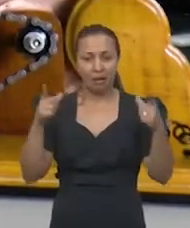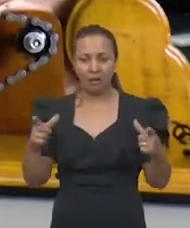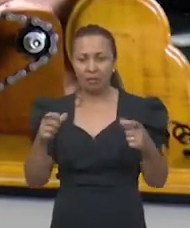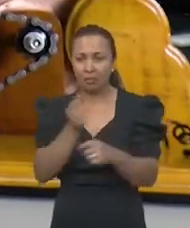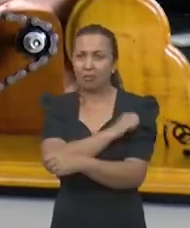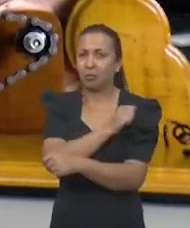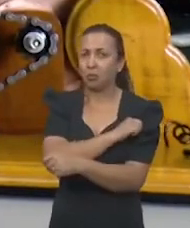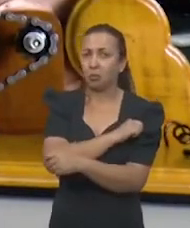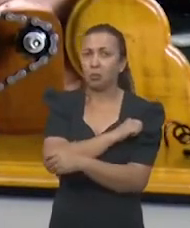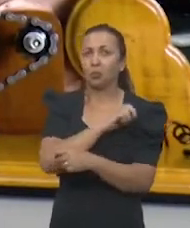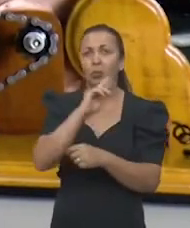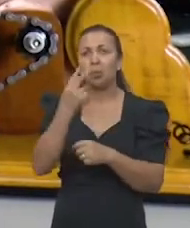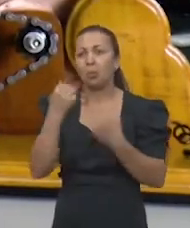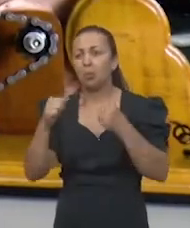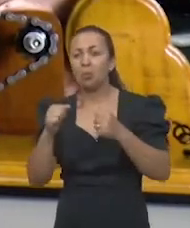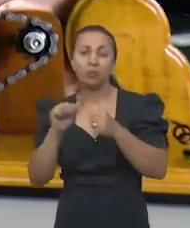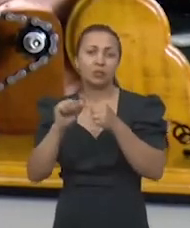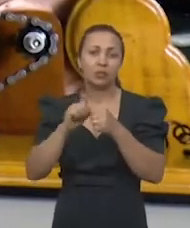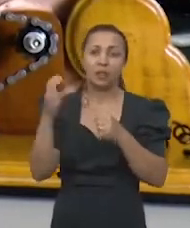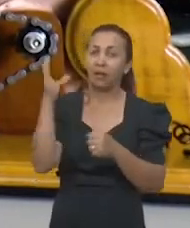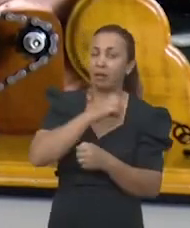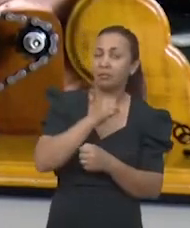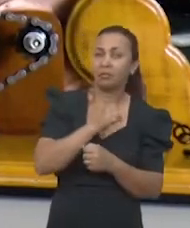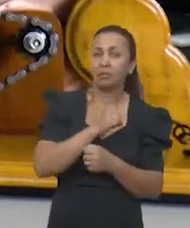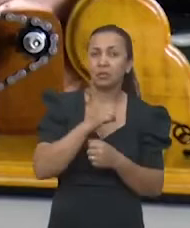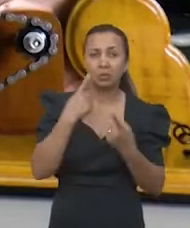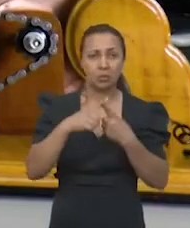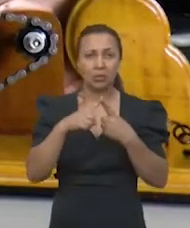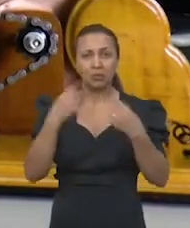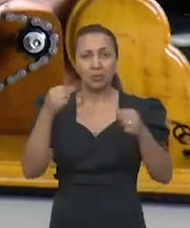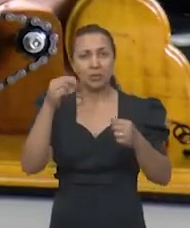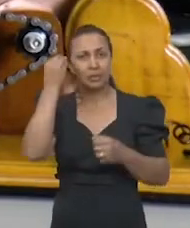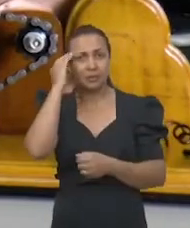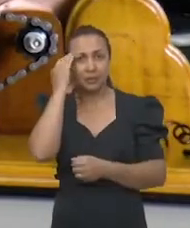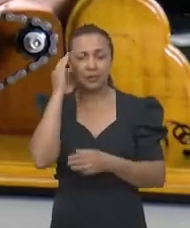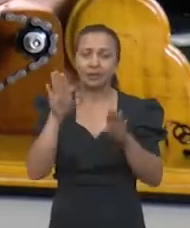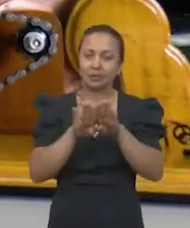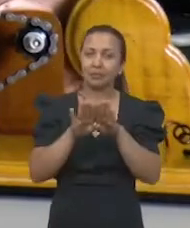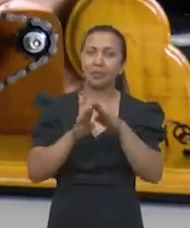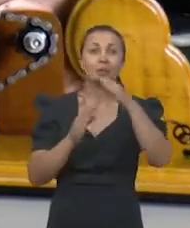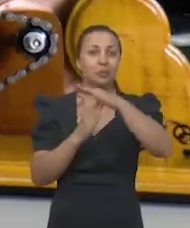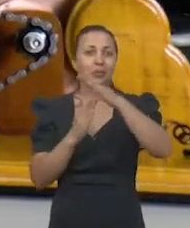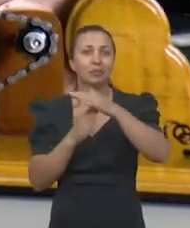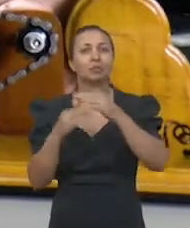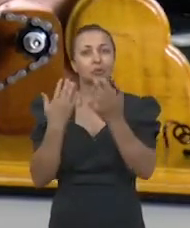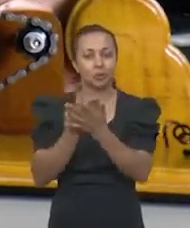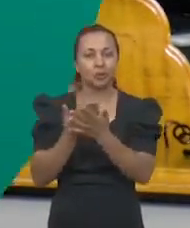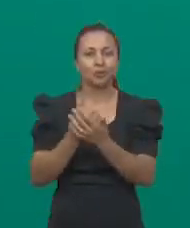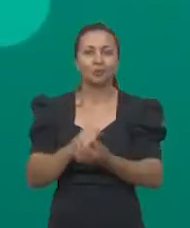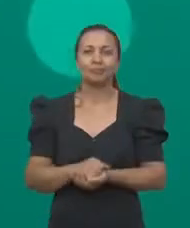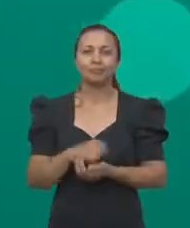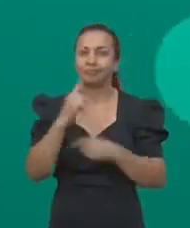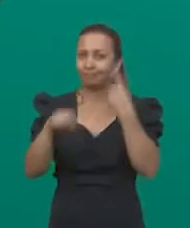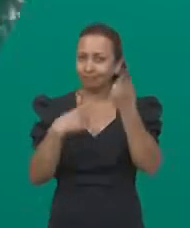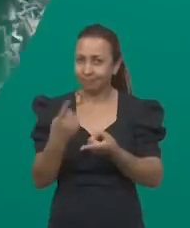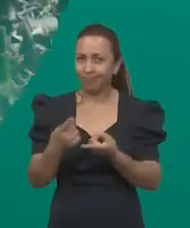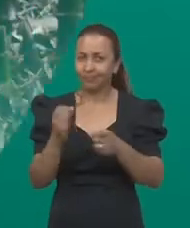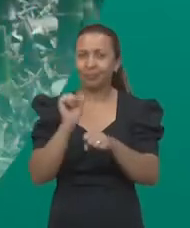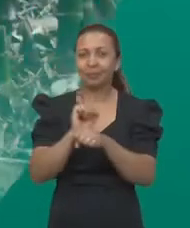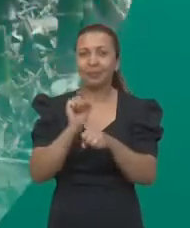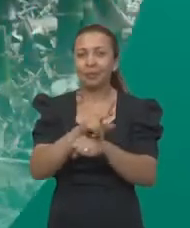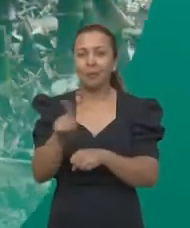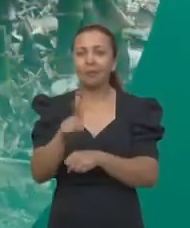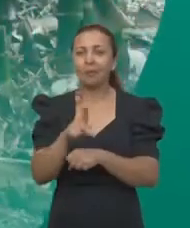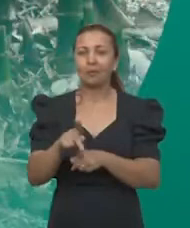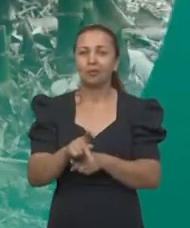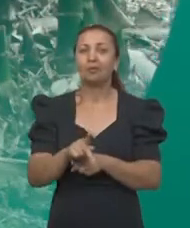escala para um aluno, se ele pode fazer aquilo de uma forma mais rápida, porque você tem que levar em consideração o tempo didático. E daqui a pouco,